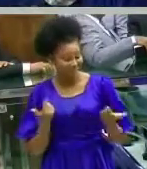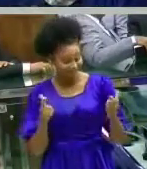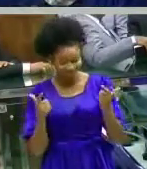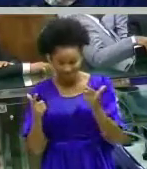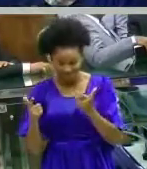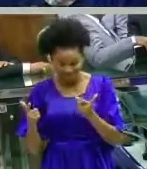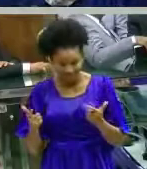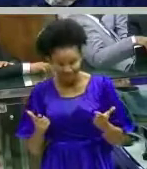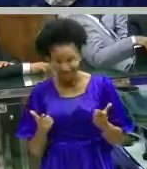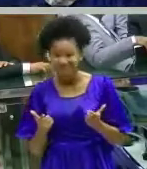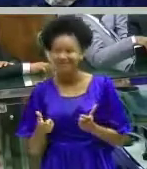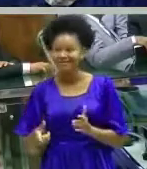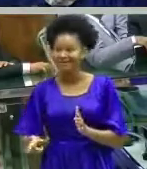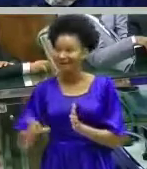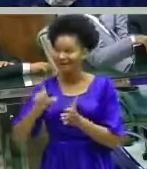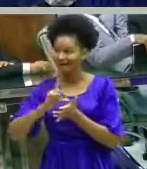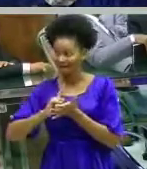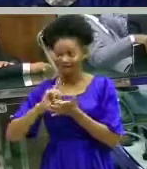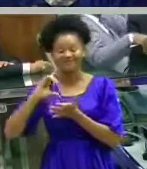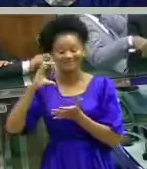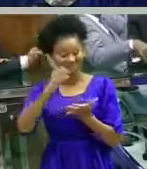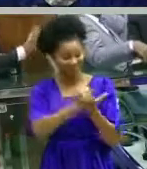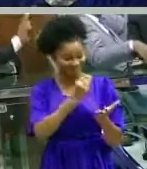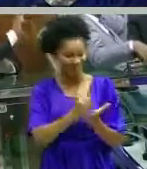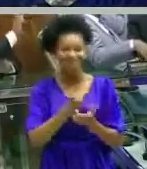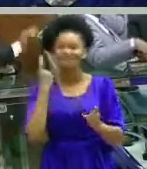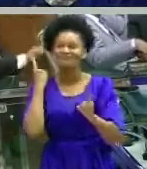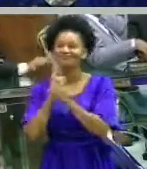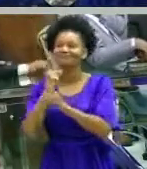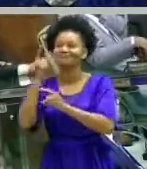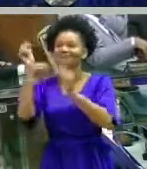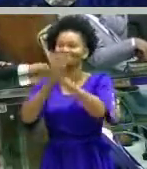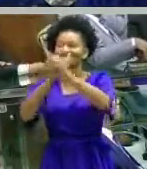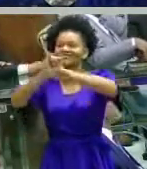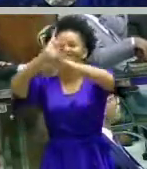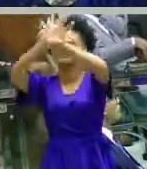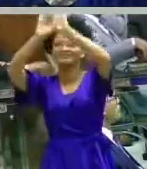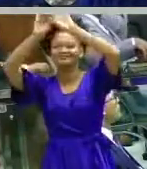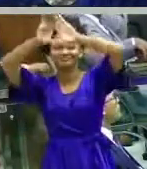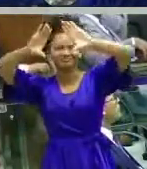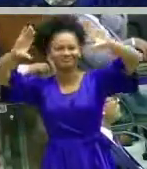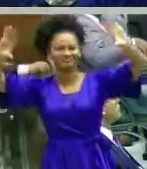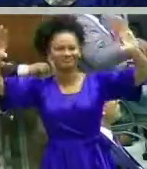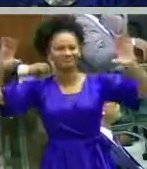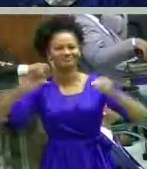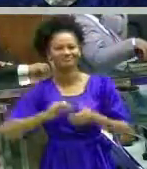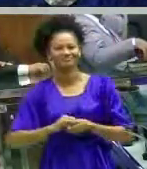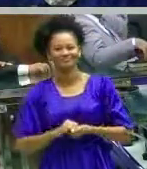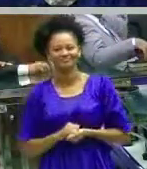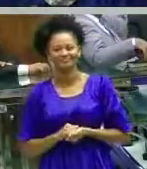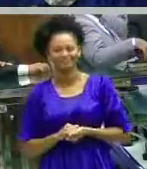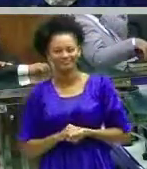ele vir antes, nós nos encontraremos na glória celestial. Amém.